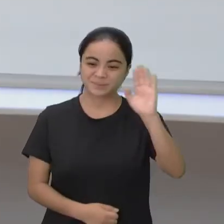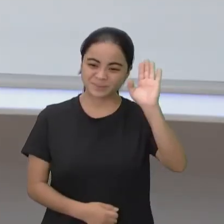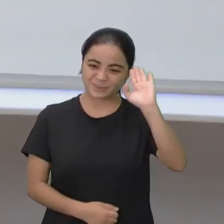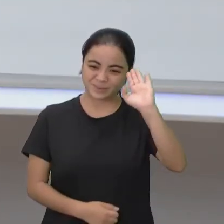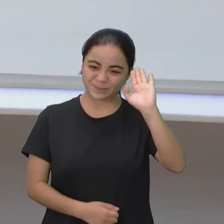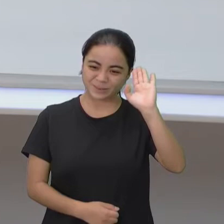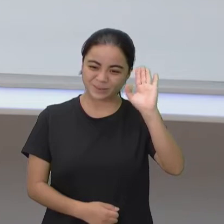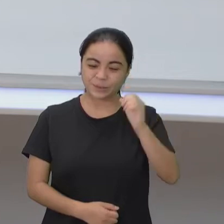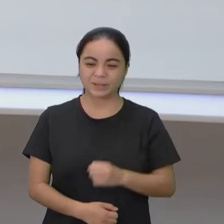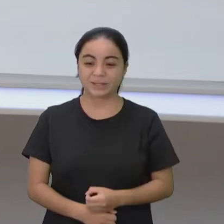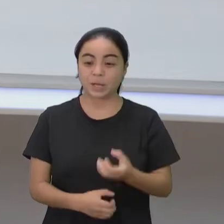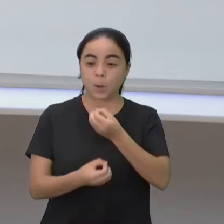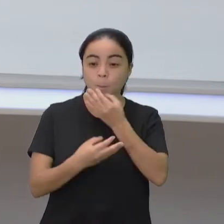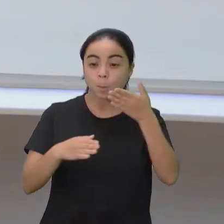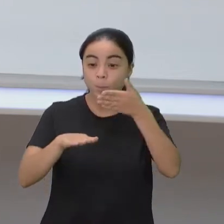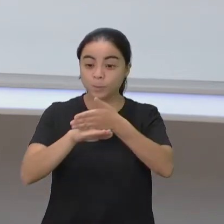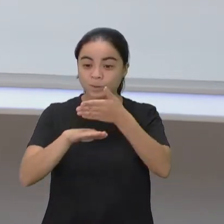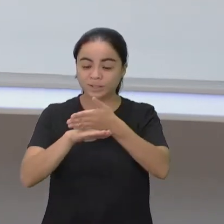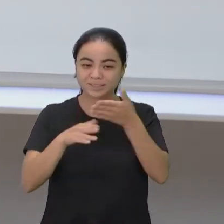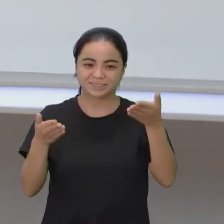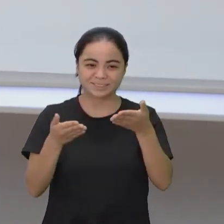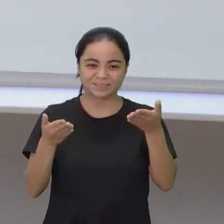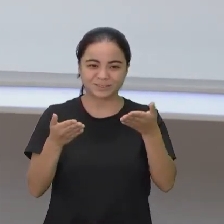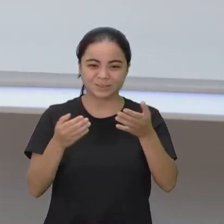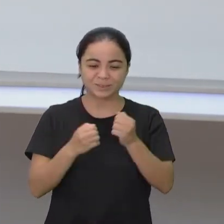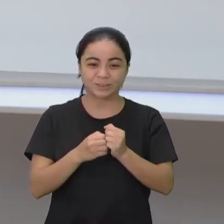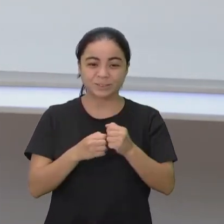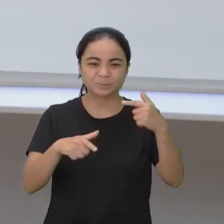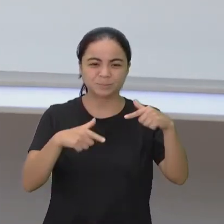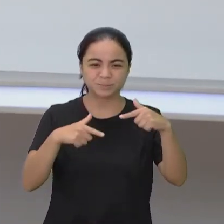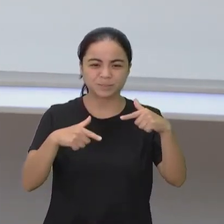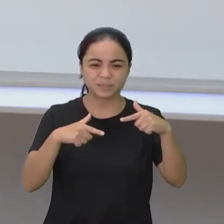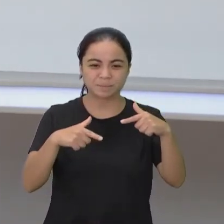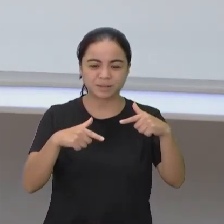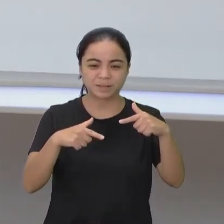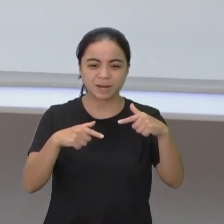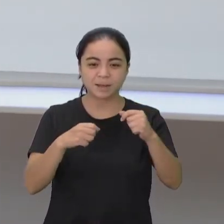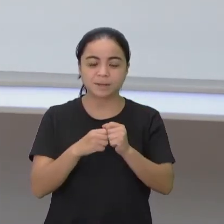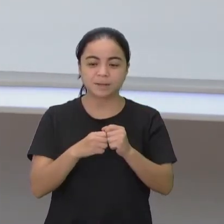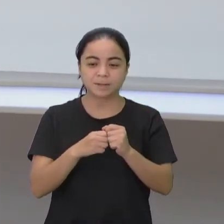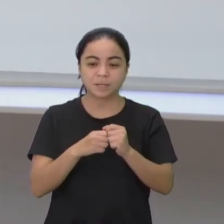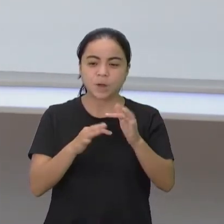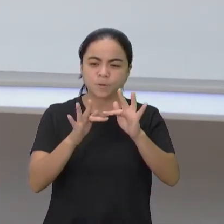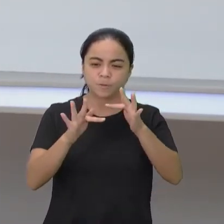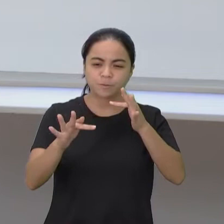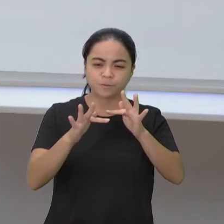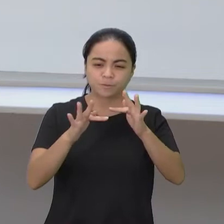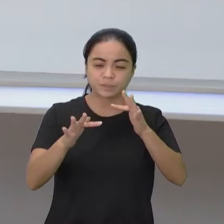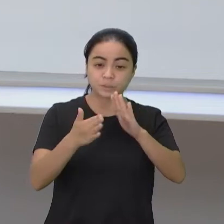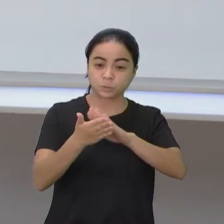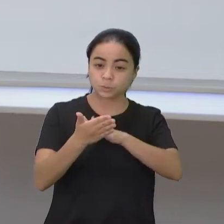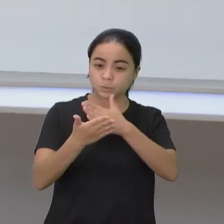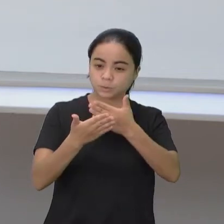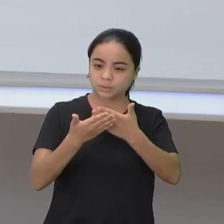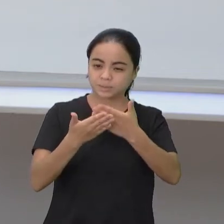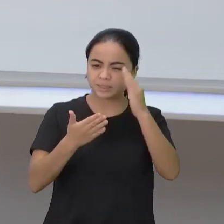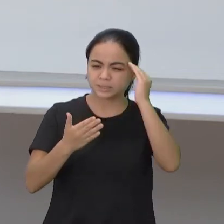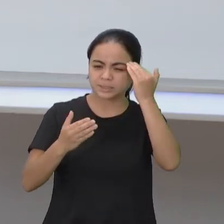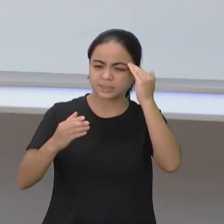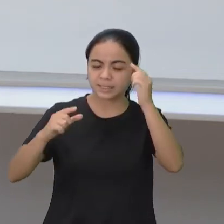Oi, gente, que bom que vocês nos acessaram aqui para tratarmos um pouquinho do componente Fenômenos Físicos e Interpretação de Gráficos. Eu